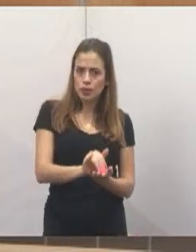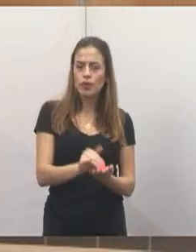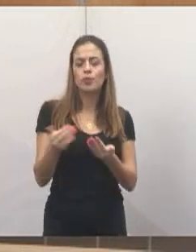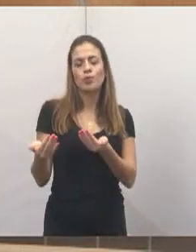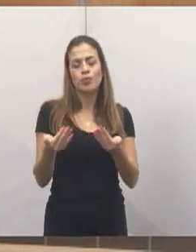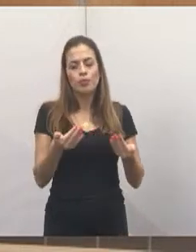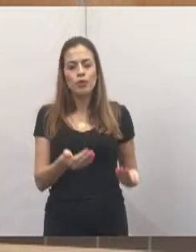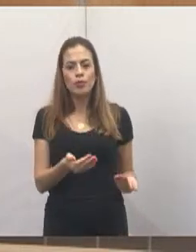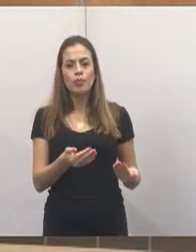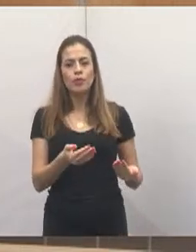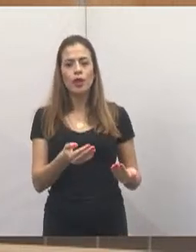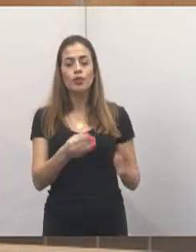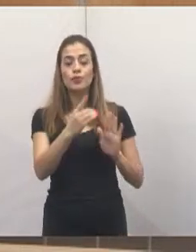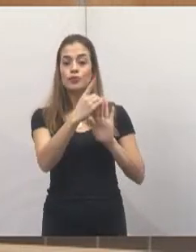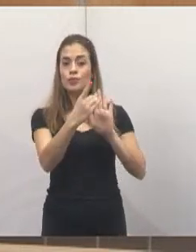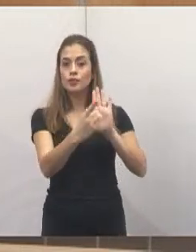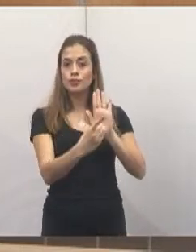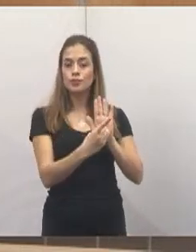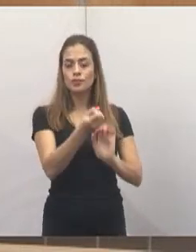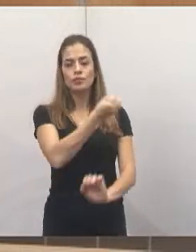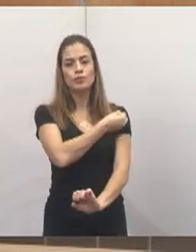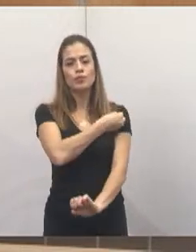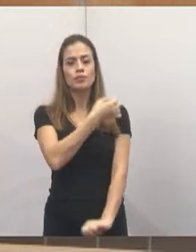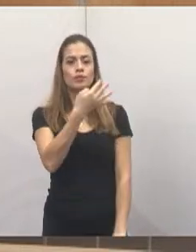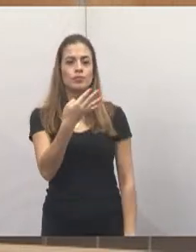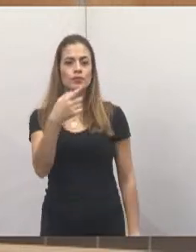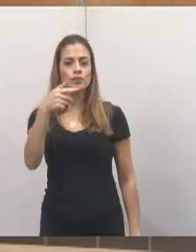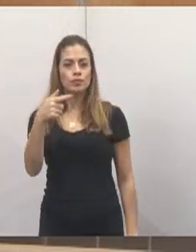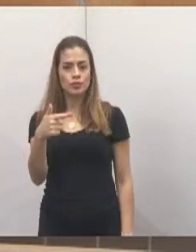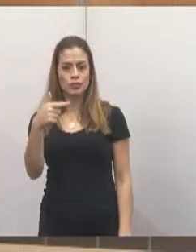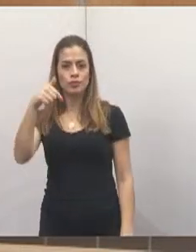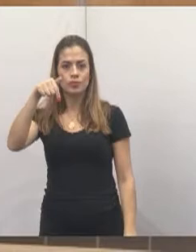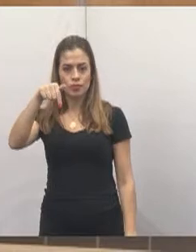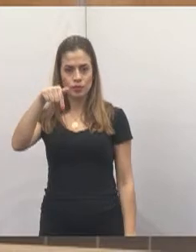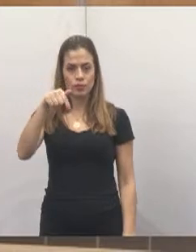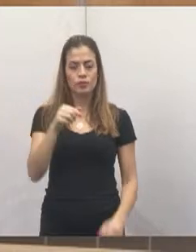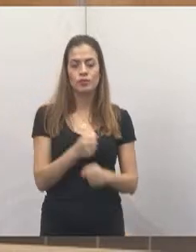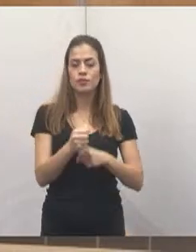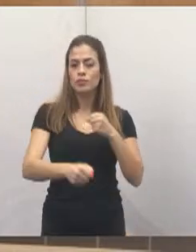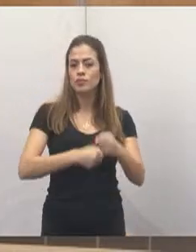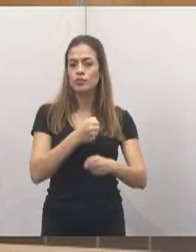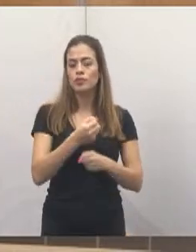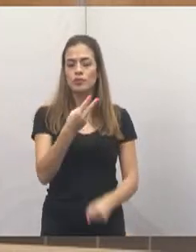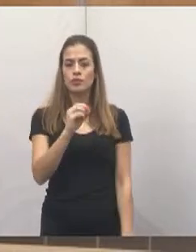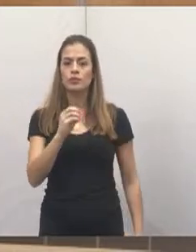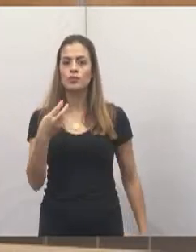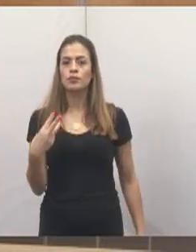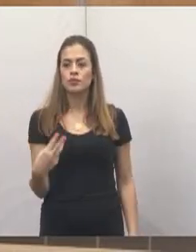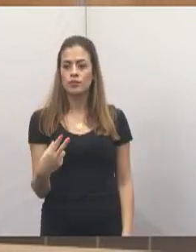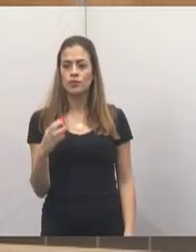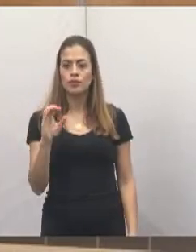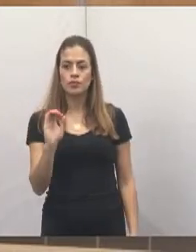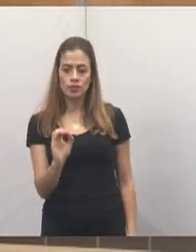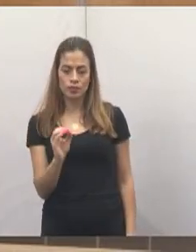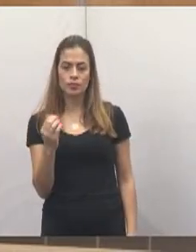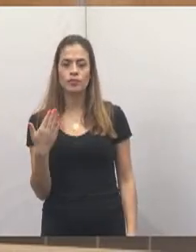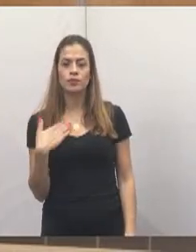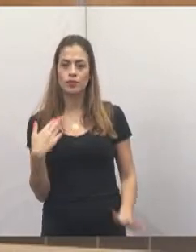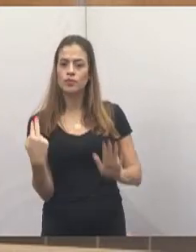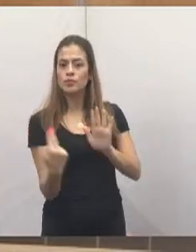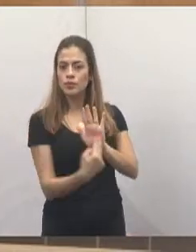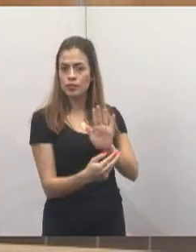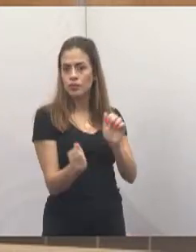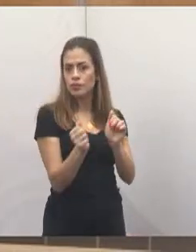meio do decreto número 427 de 2020, de minha autoria, em conjunto também